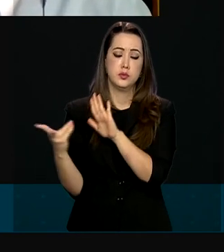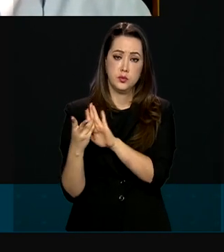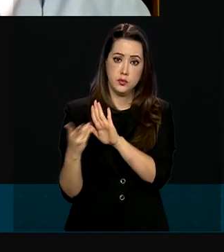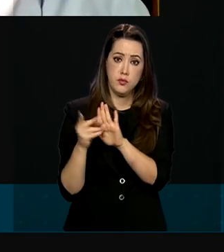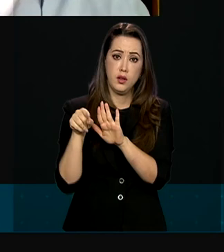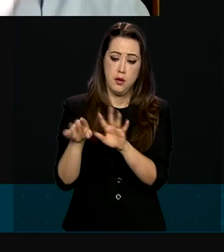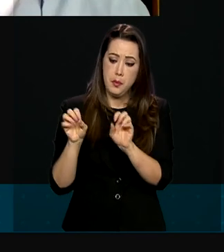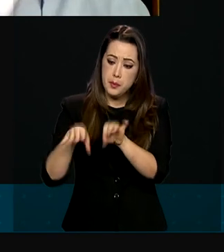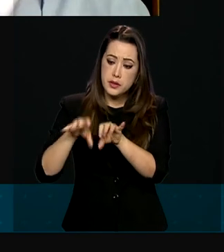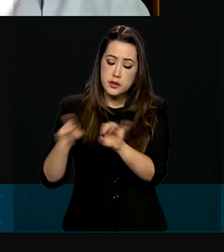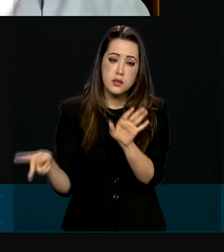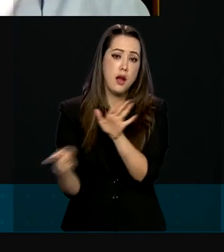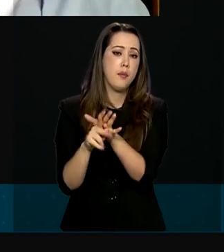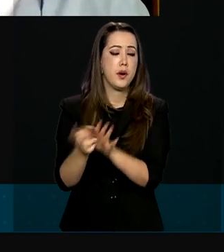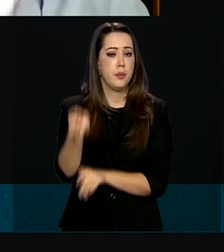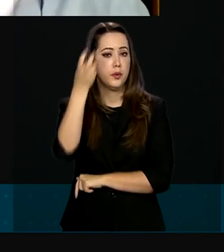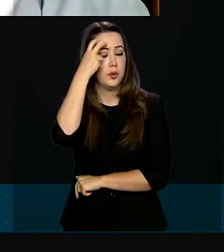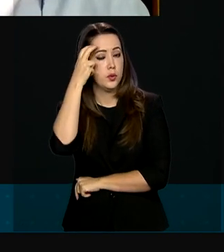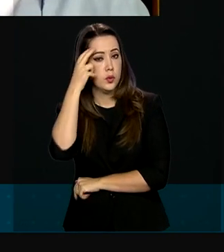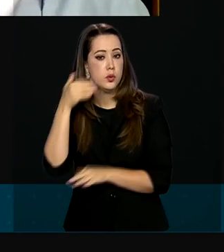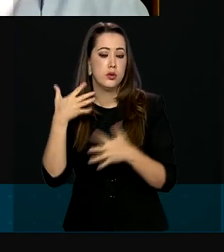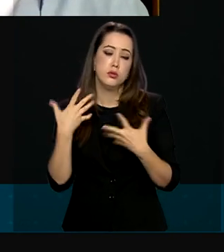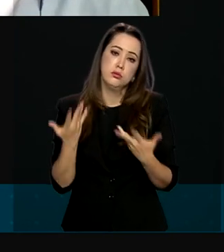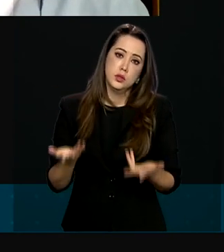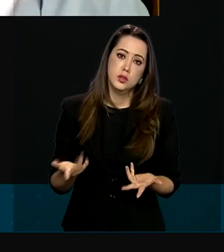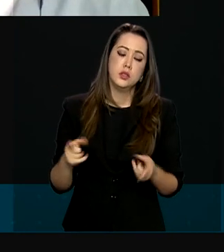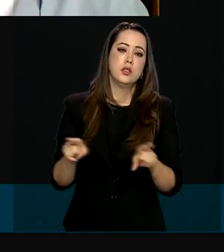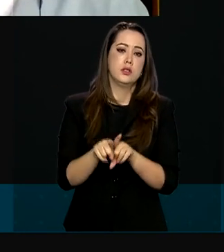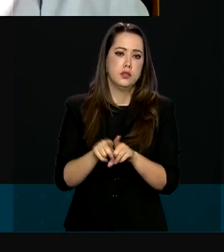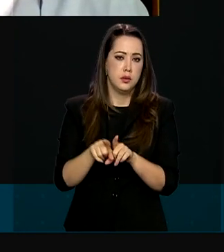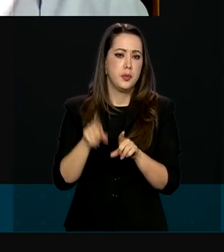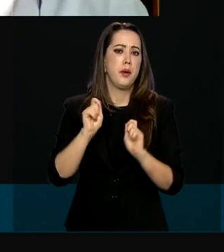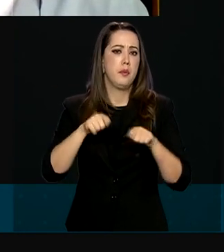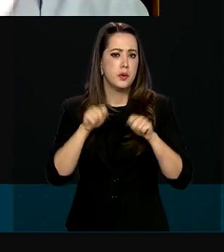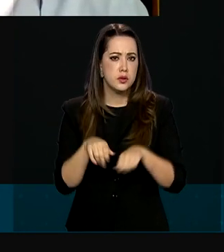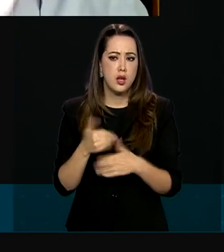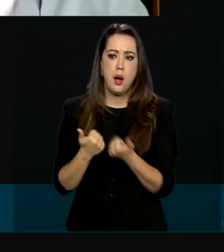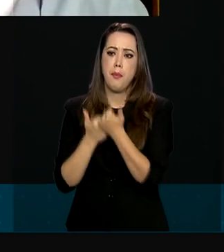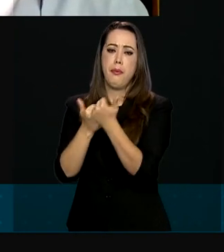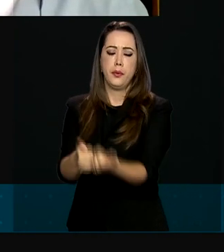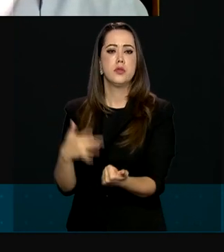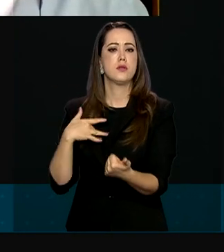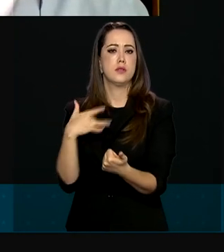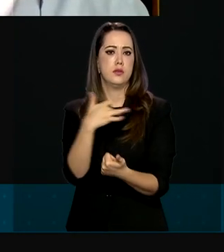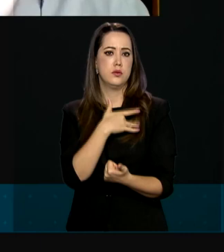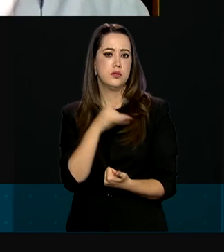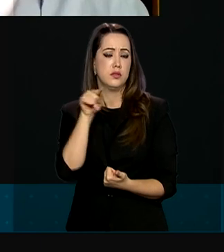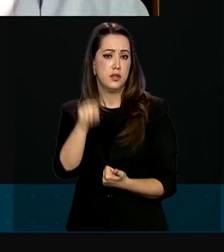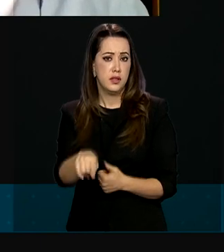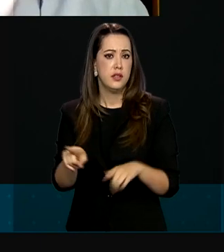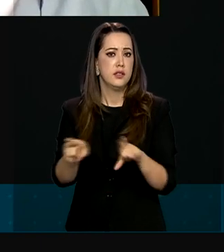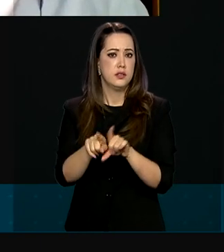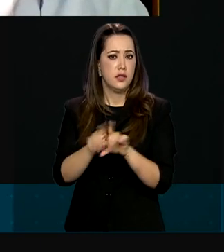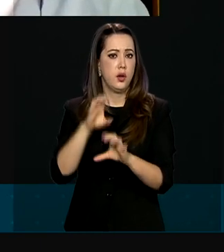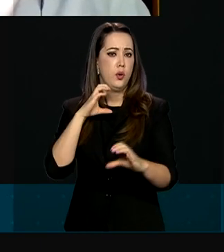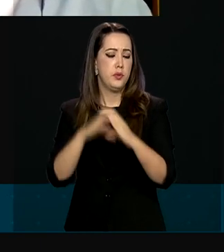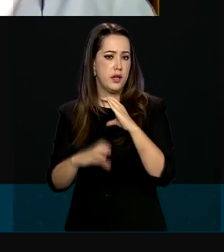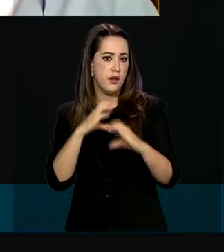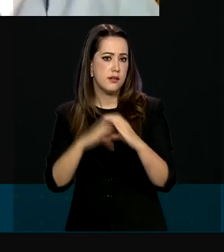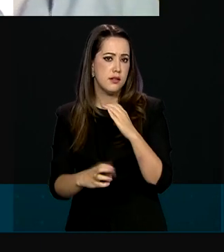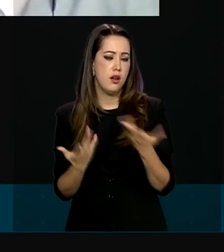para ensinar a sua cultura vamos colocar assim ele vai ter apoio de saúde lá ele vai ter